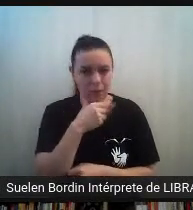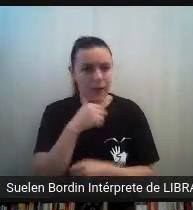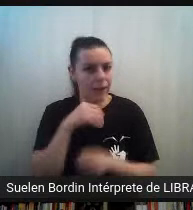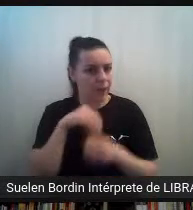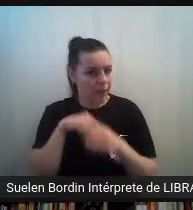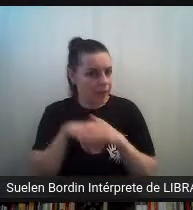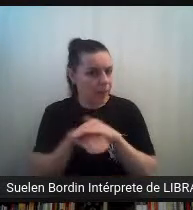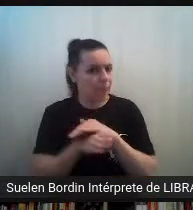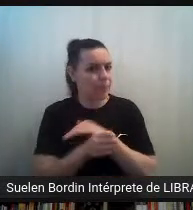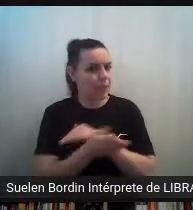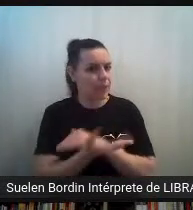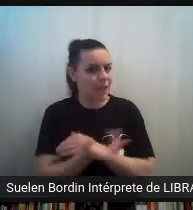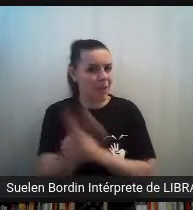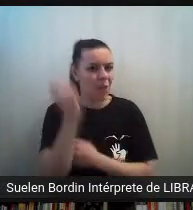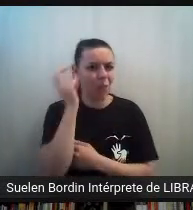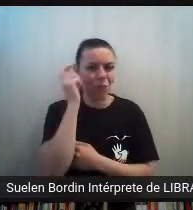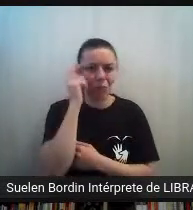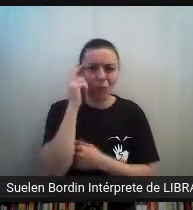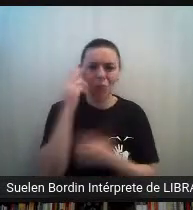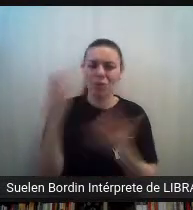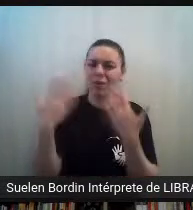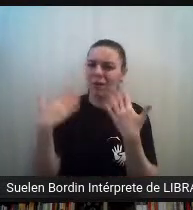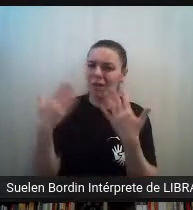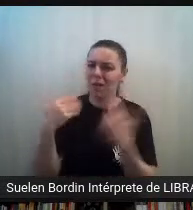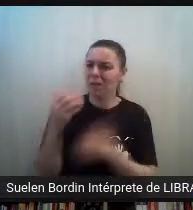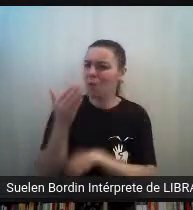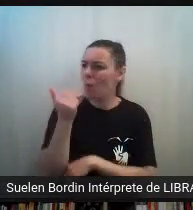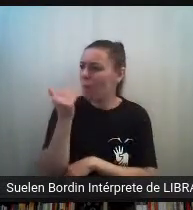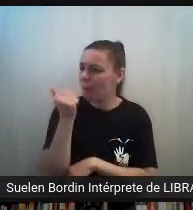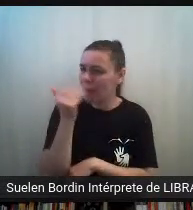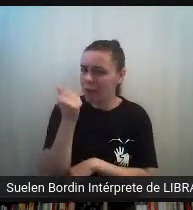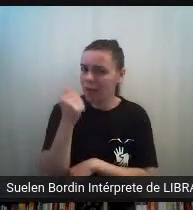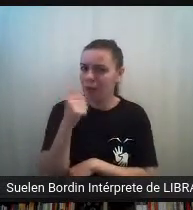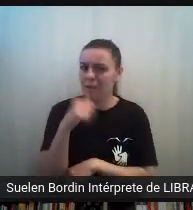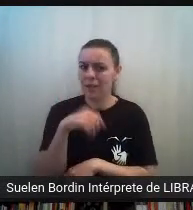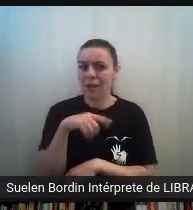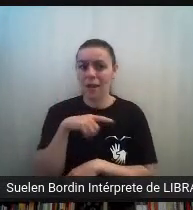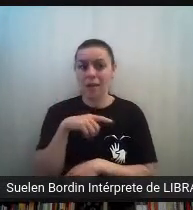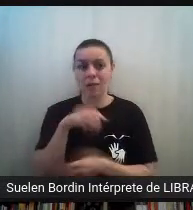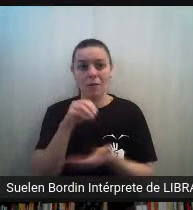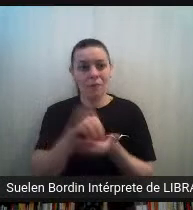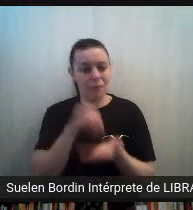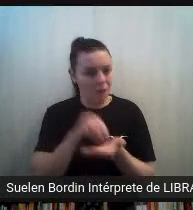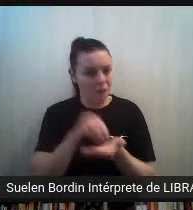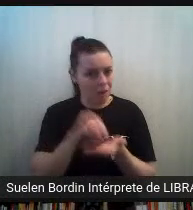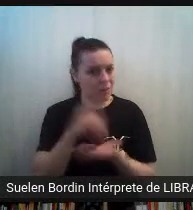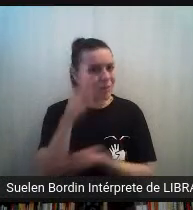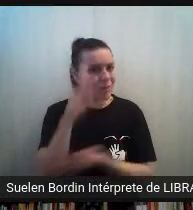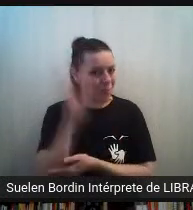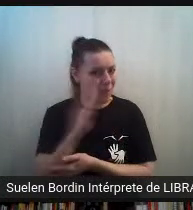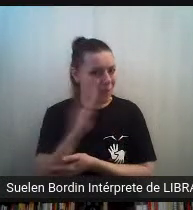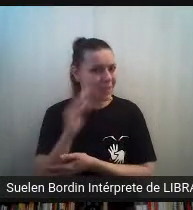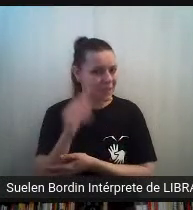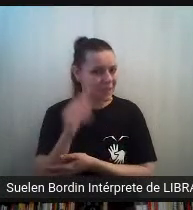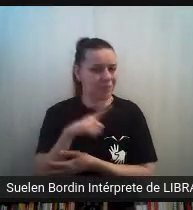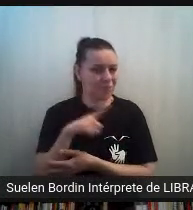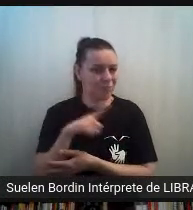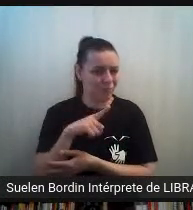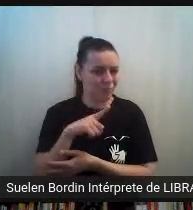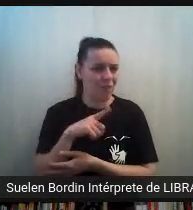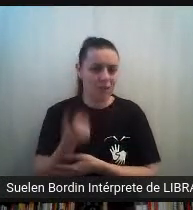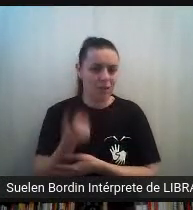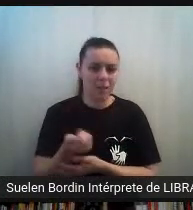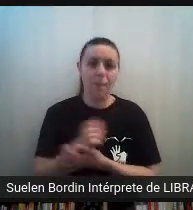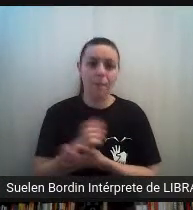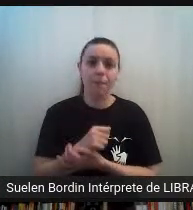língua, cultura, clima, comida, eu sinto muito falta de algumas coisas no Brasil. O primeiro ano foi um tanto